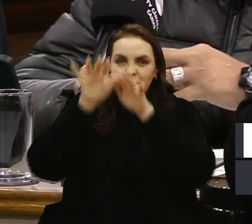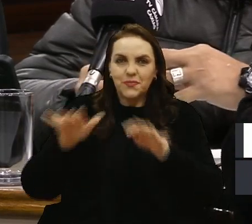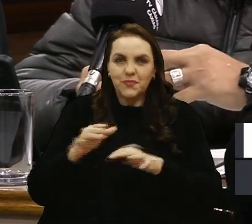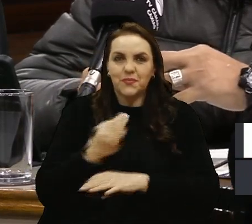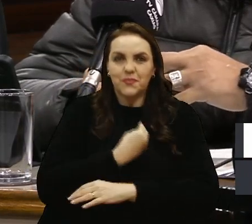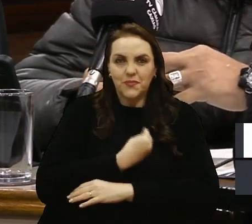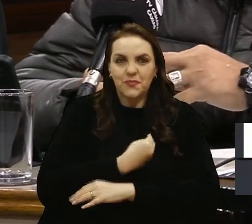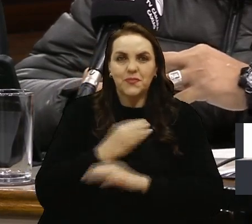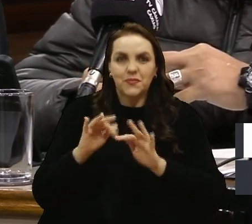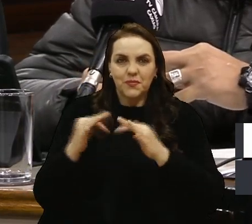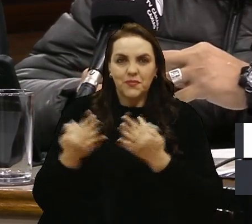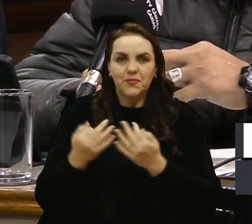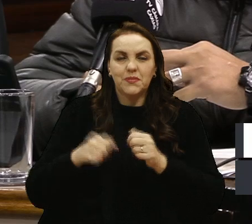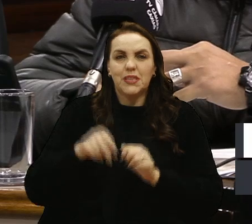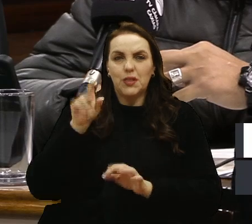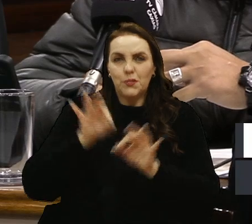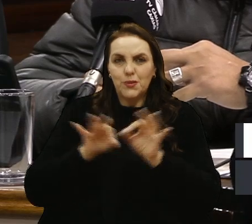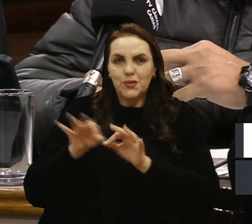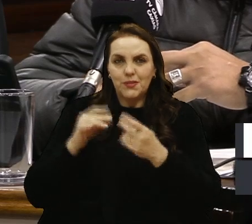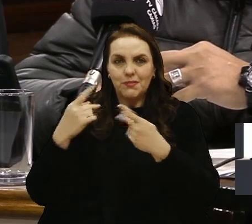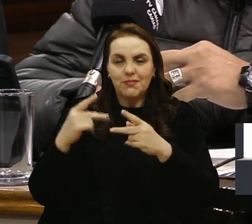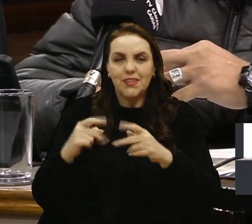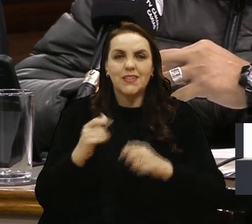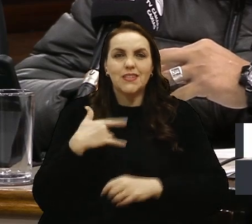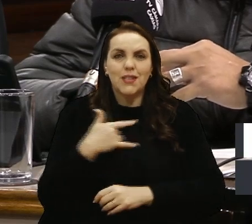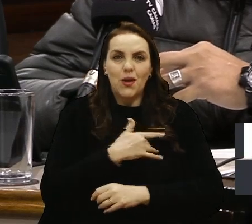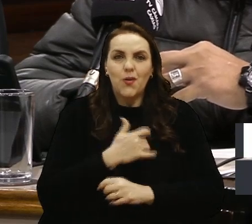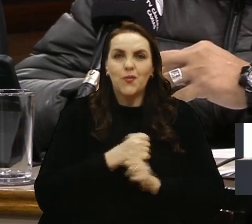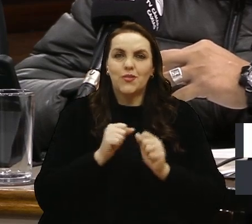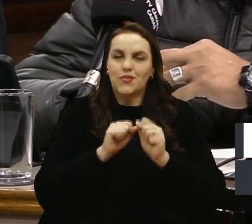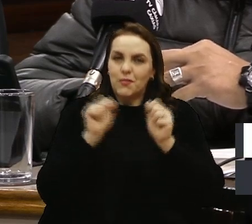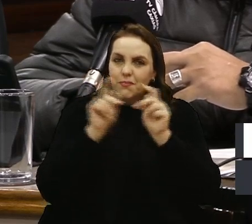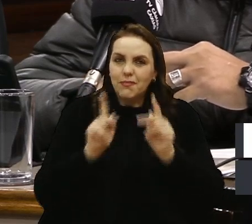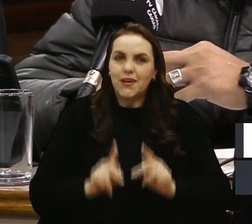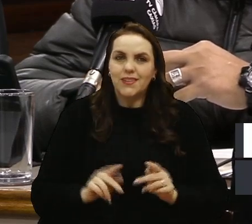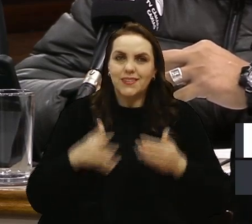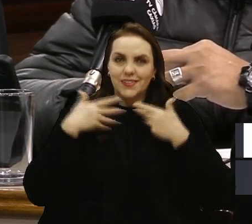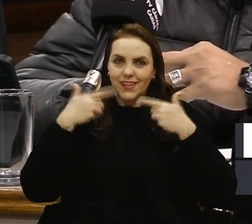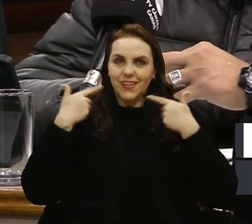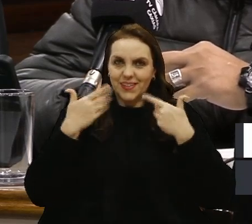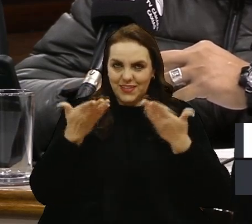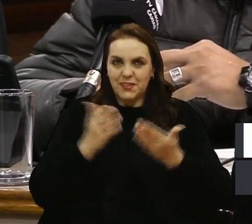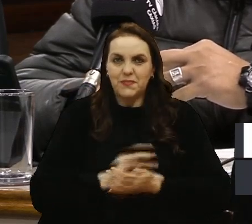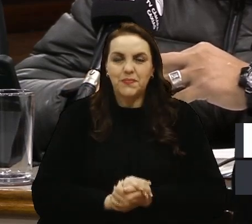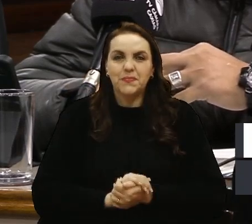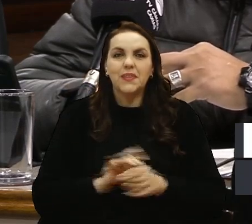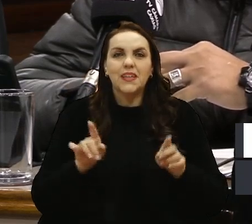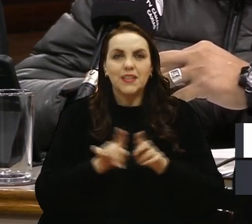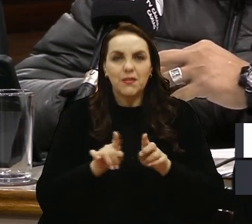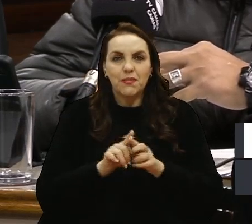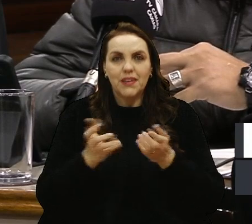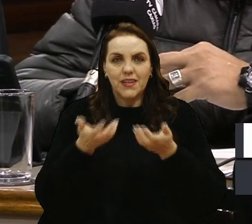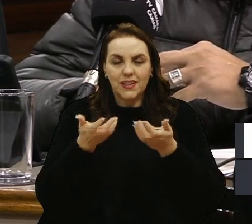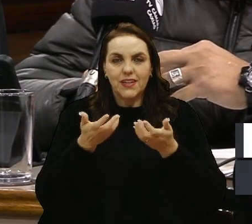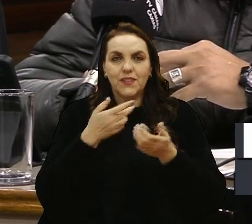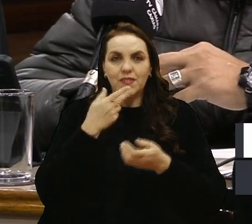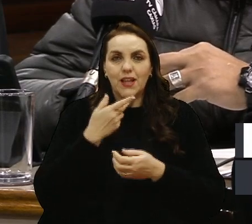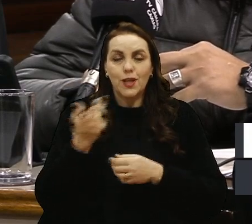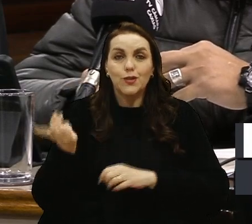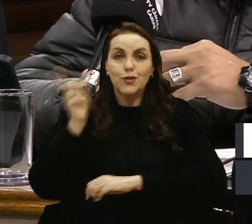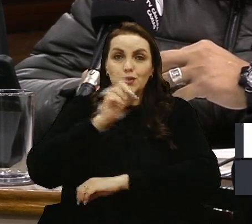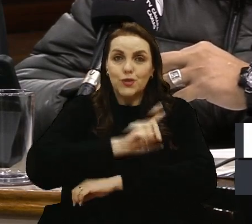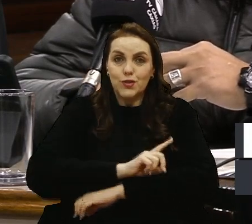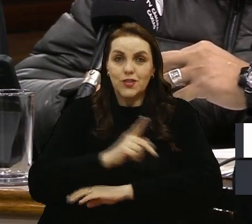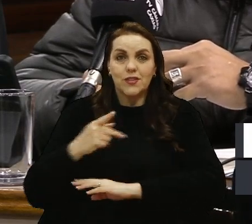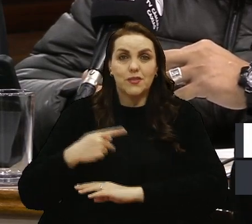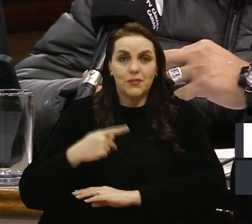os teus projetos, te dê muita saúde, muita paz e muita alegria, Rosane. Também quero fazer menção aqui da passagem do Dia do Pastor,